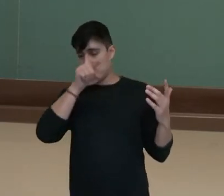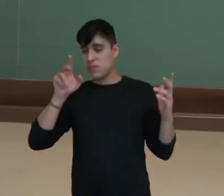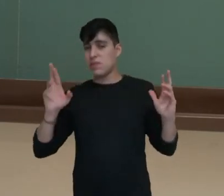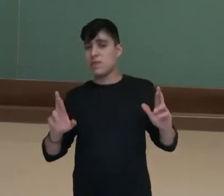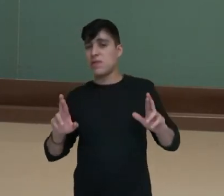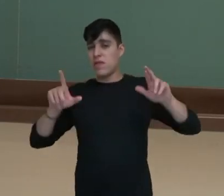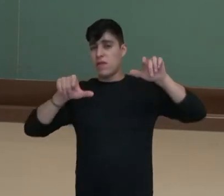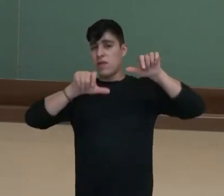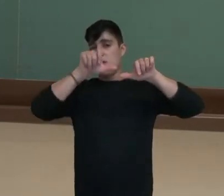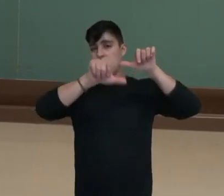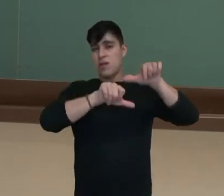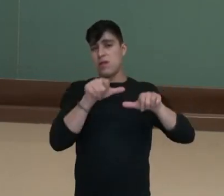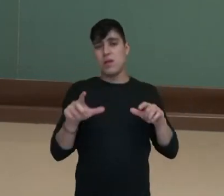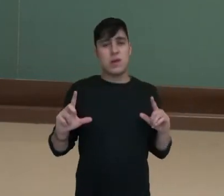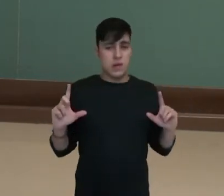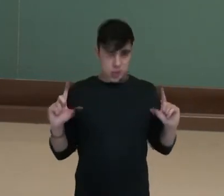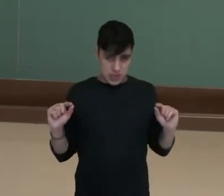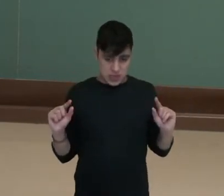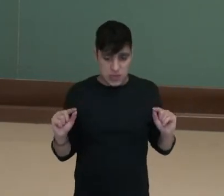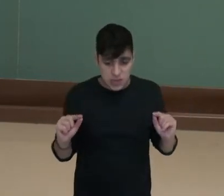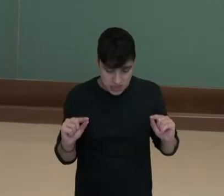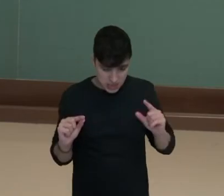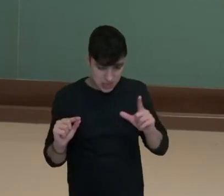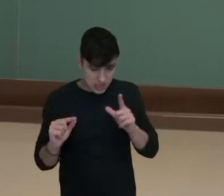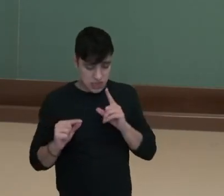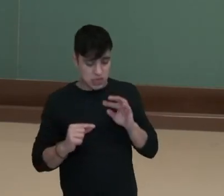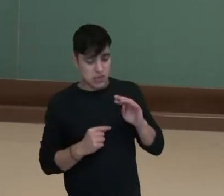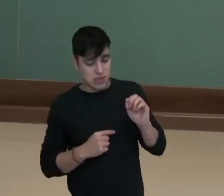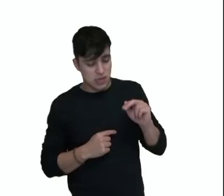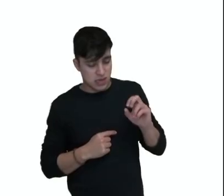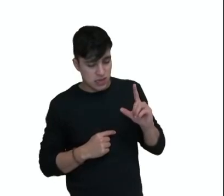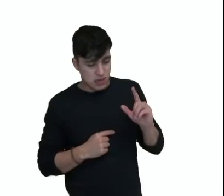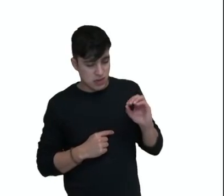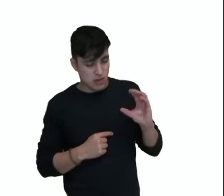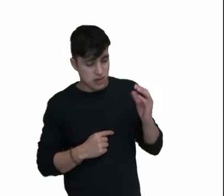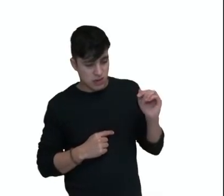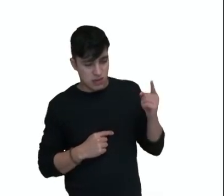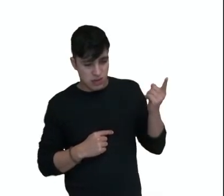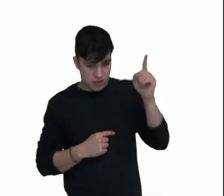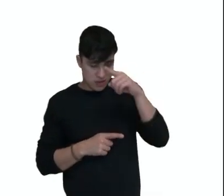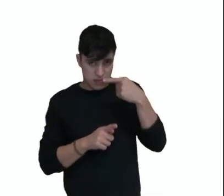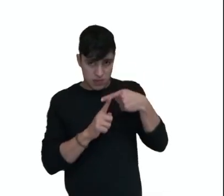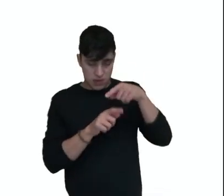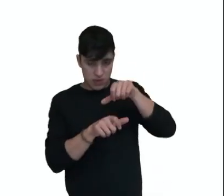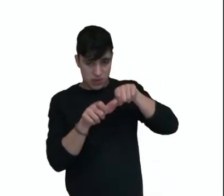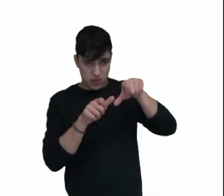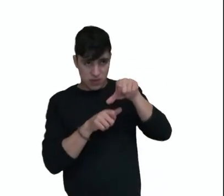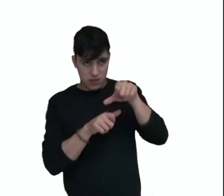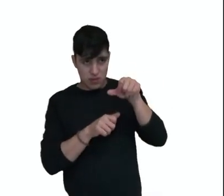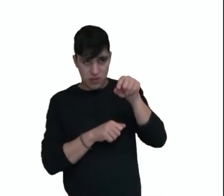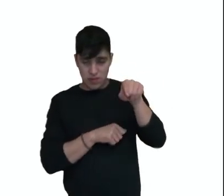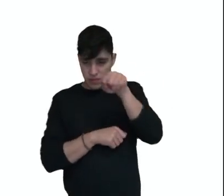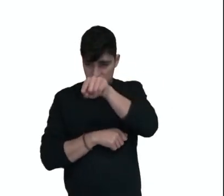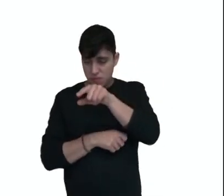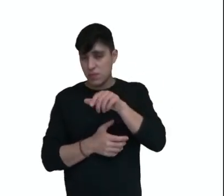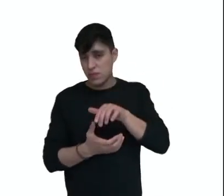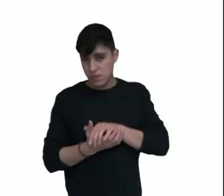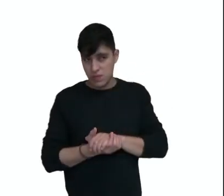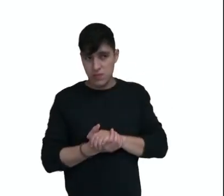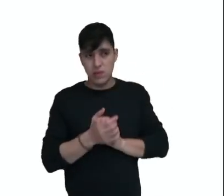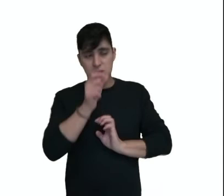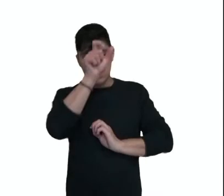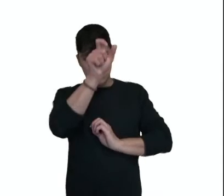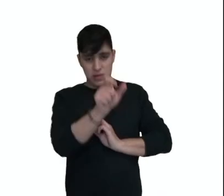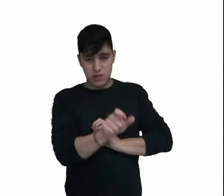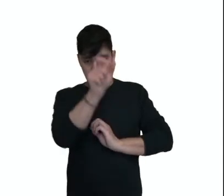diferença aqui, ó. O que aconteceu? Houve uma translocação, porque a troca de porção entre cromossomos, olha, essa